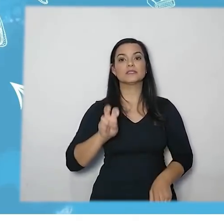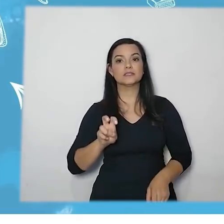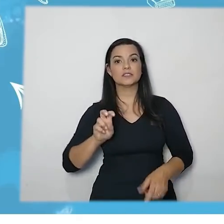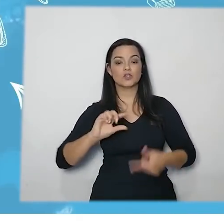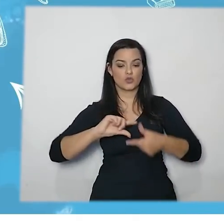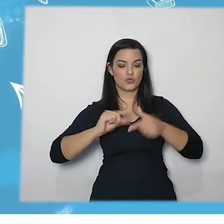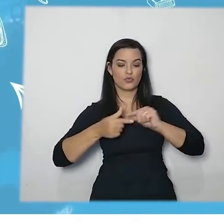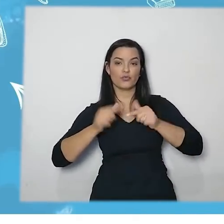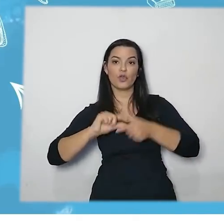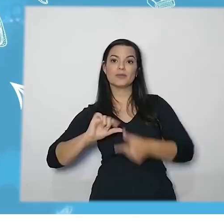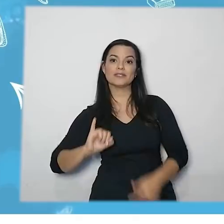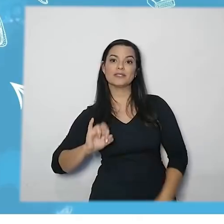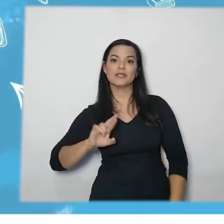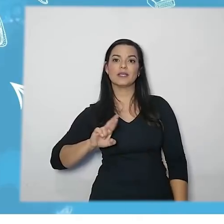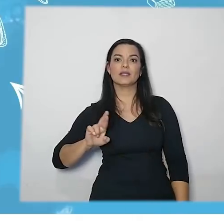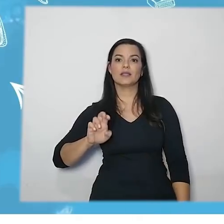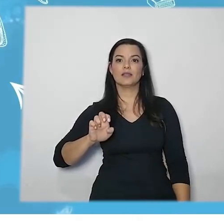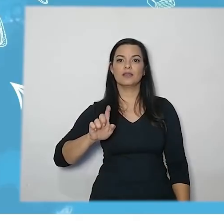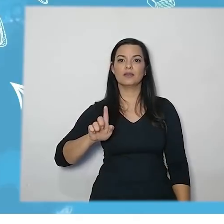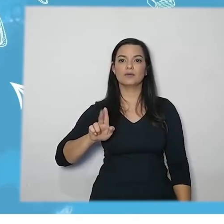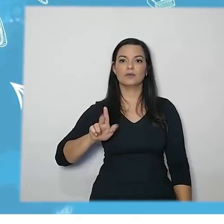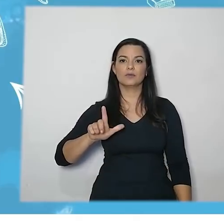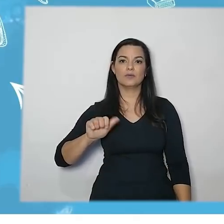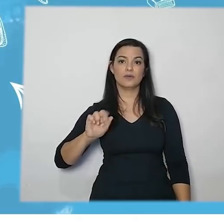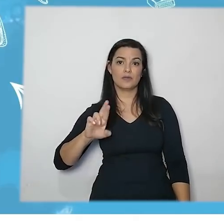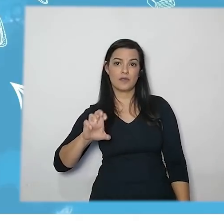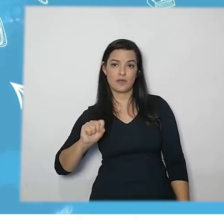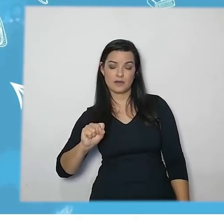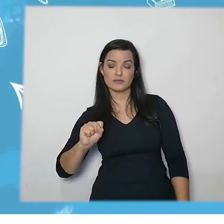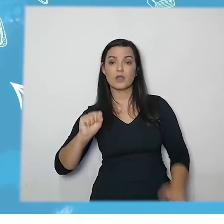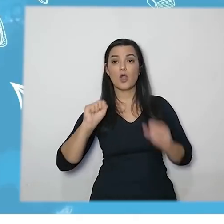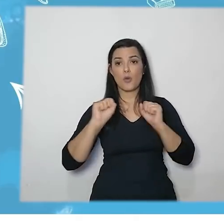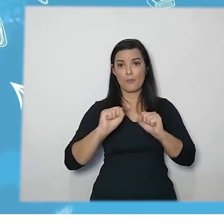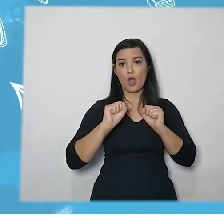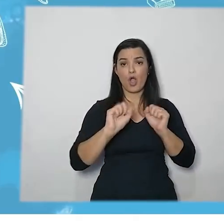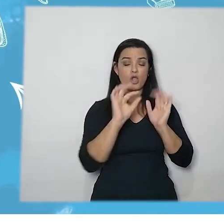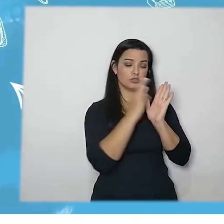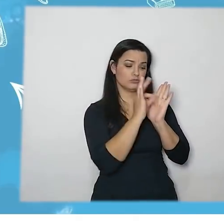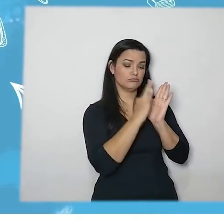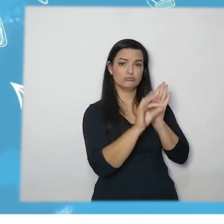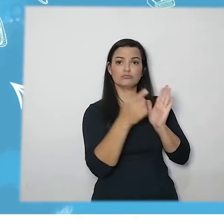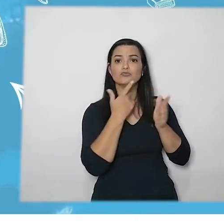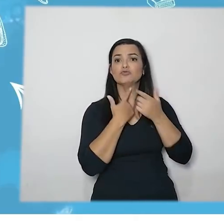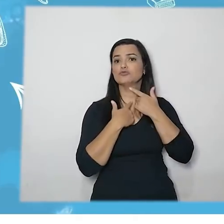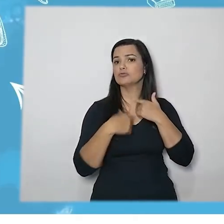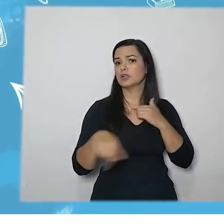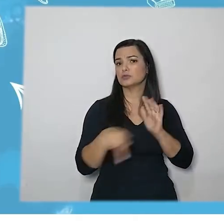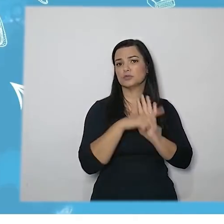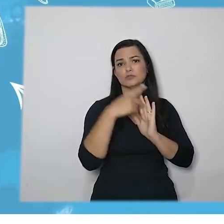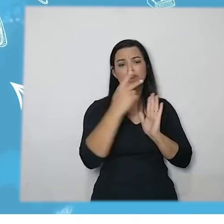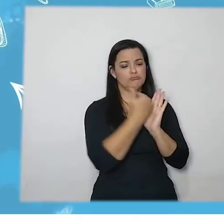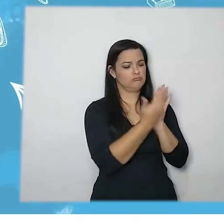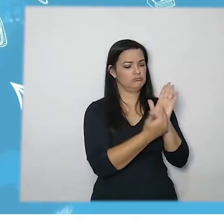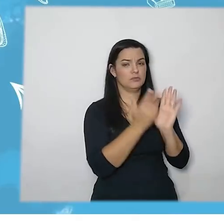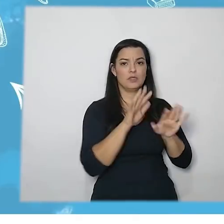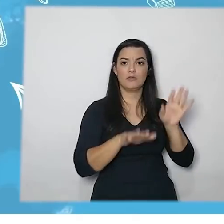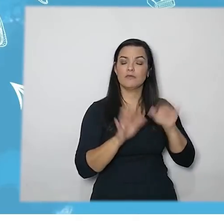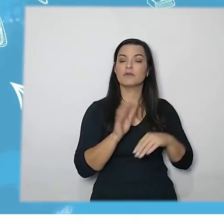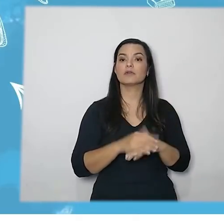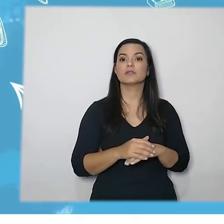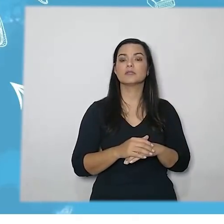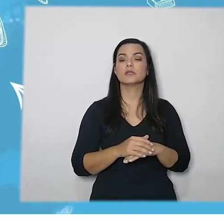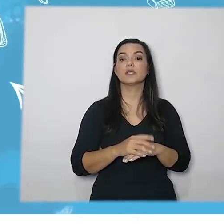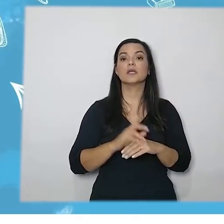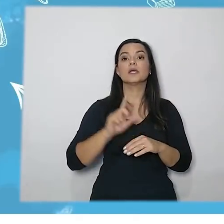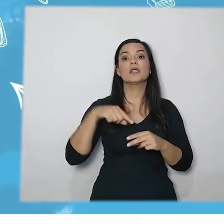o que vocês quiserem, tá bom? E a terceira parte do desafio, qual a importância da ética